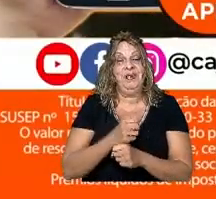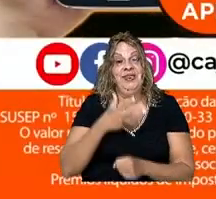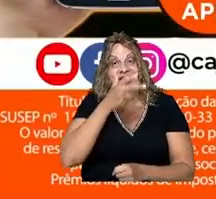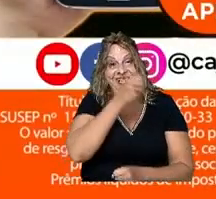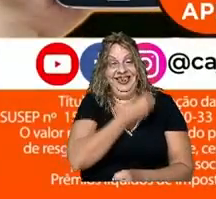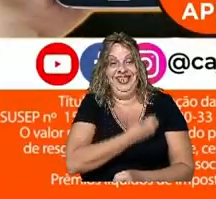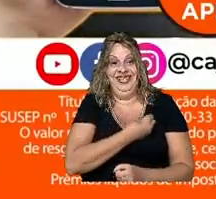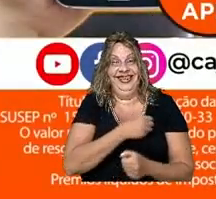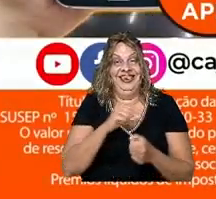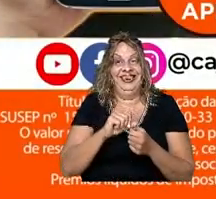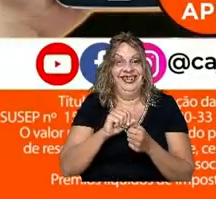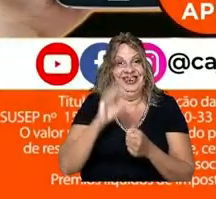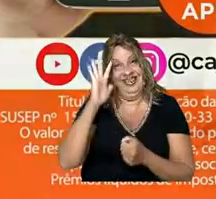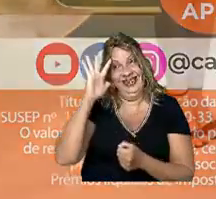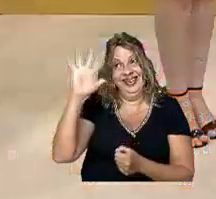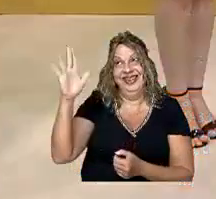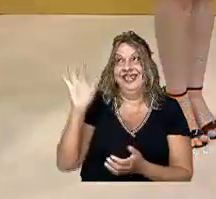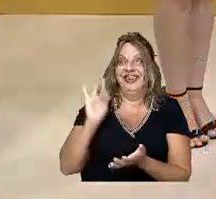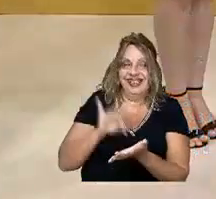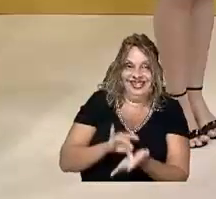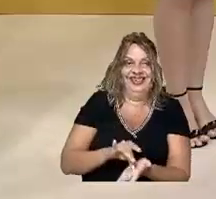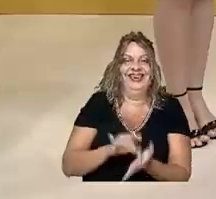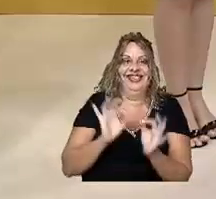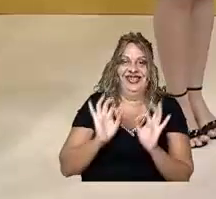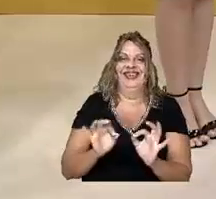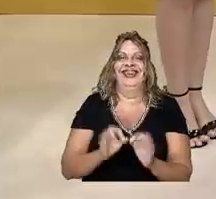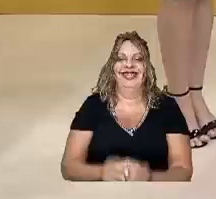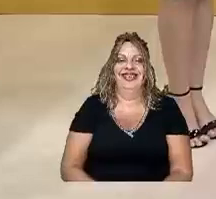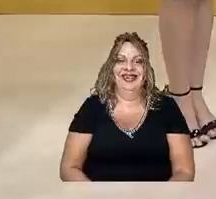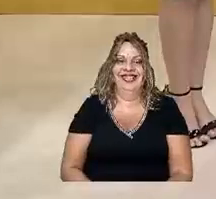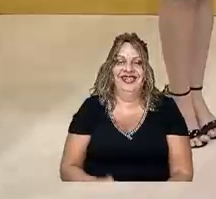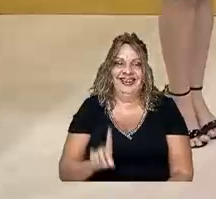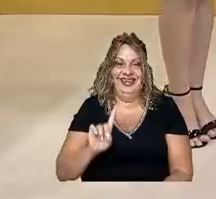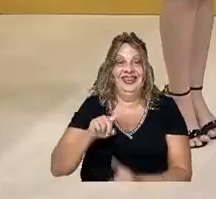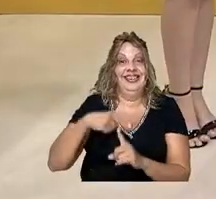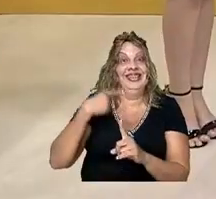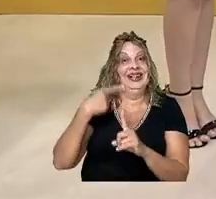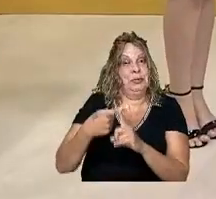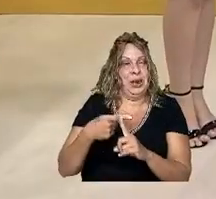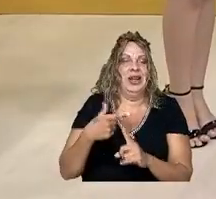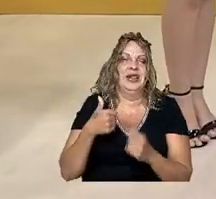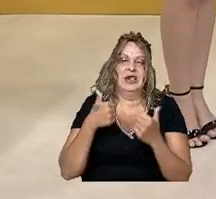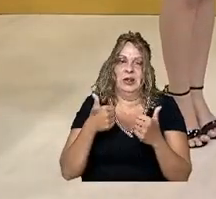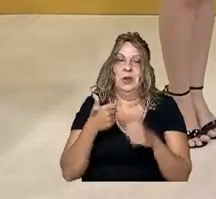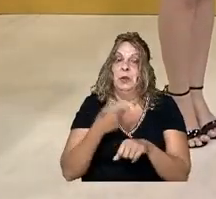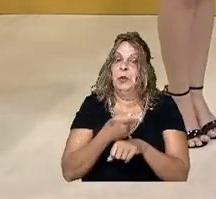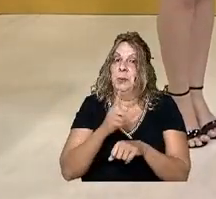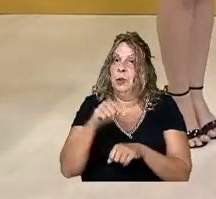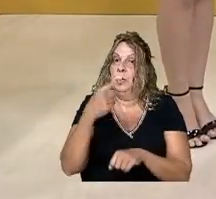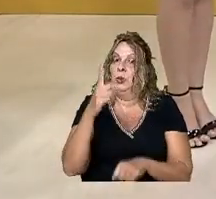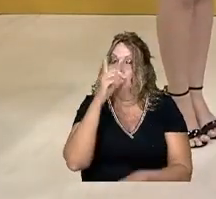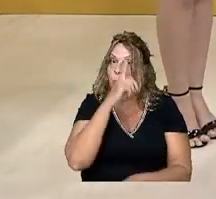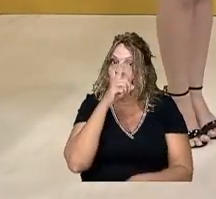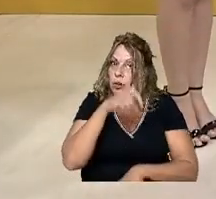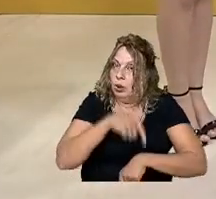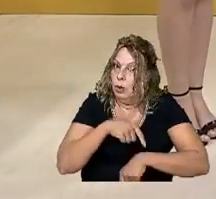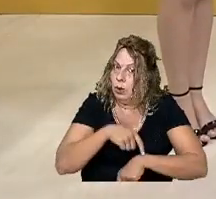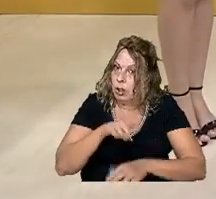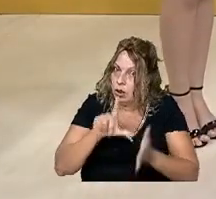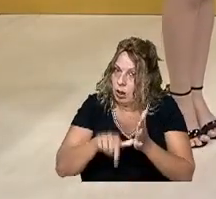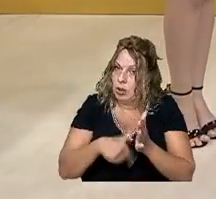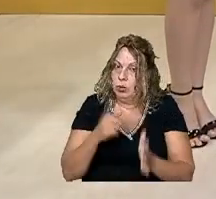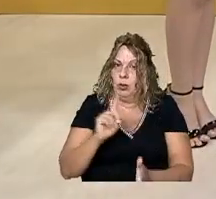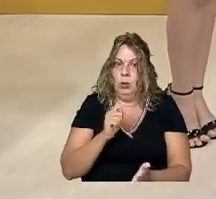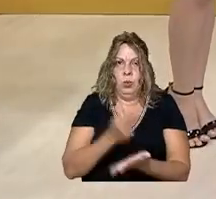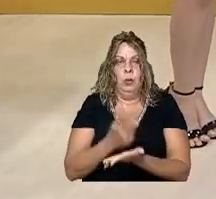vidas e realizando sonhos. Tá demais! Demais a premiação do próximo domingo. Não deixa pra última hora. Garanta o